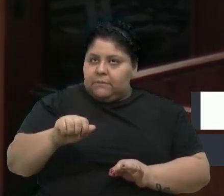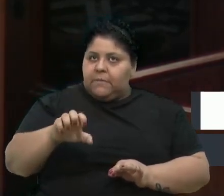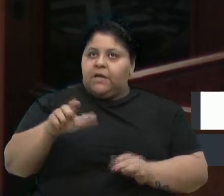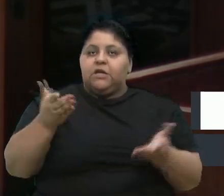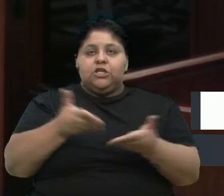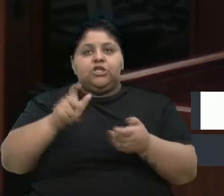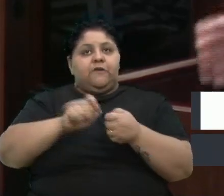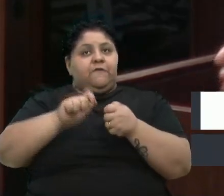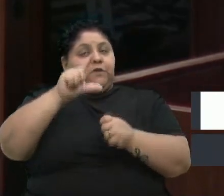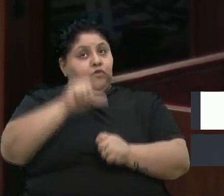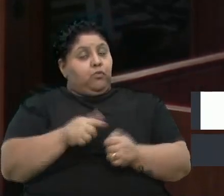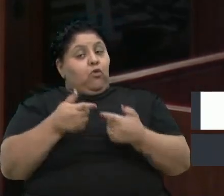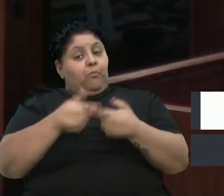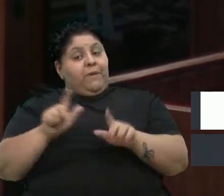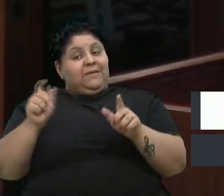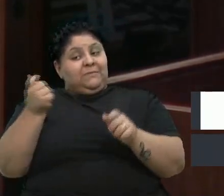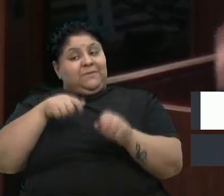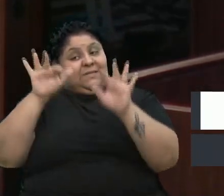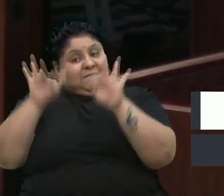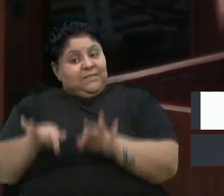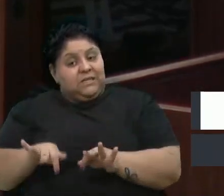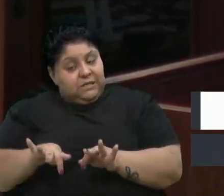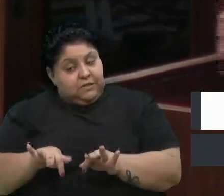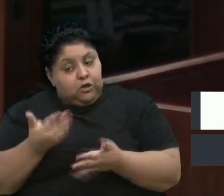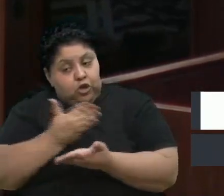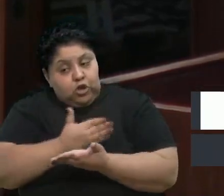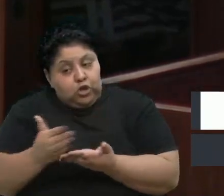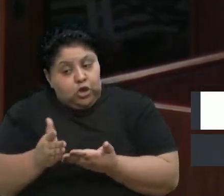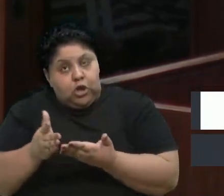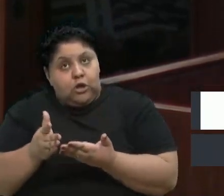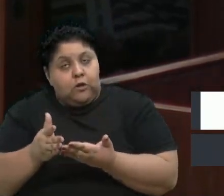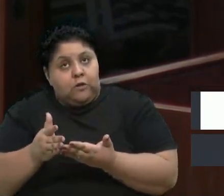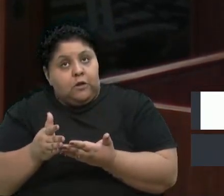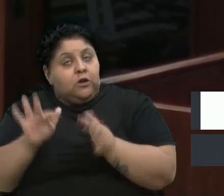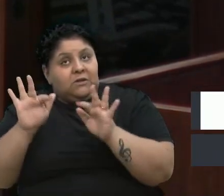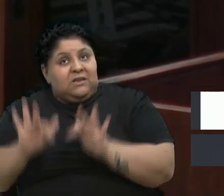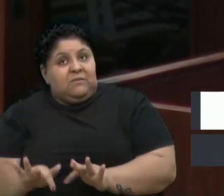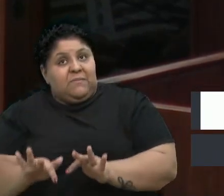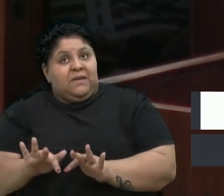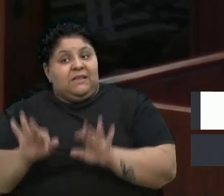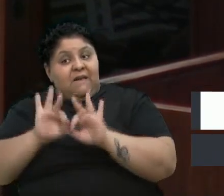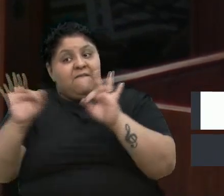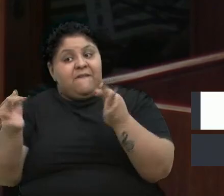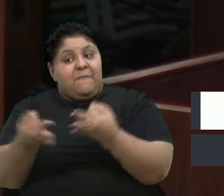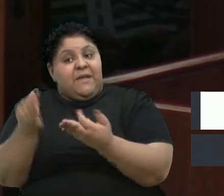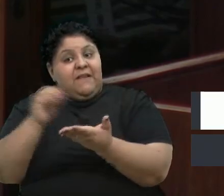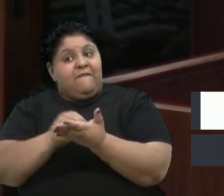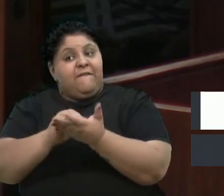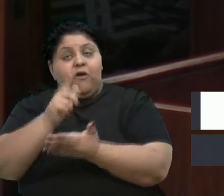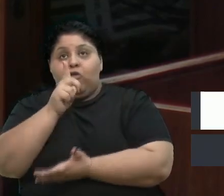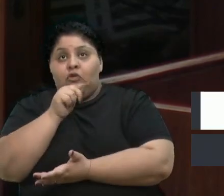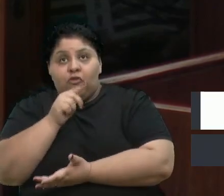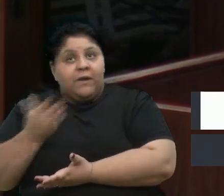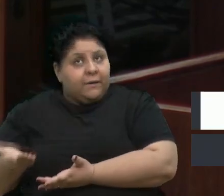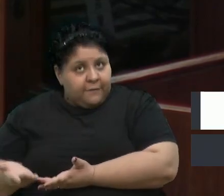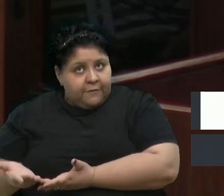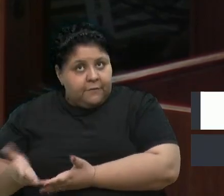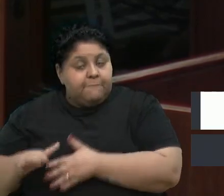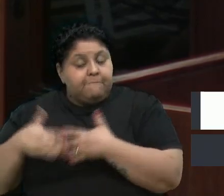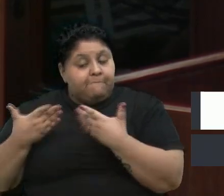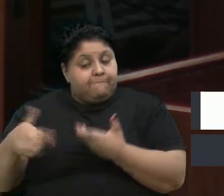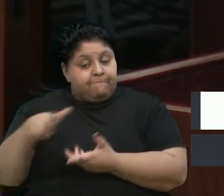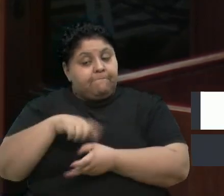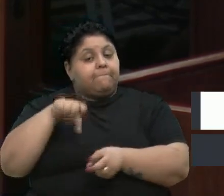mas falta terminar, e enquanto não termina, esse povo está sem água. Esse povo está sem água. Então eu